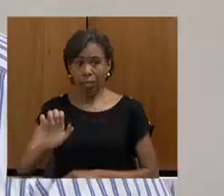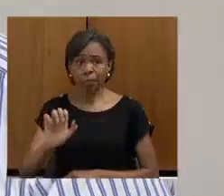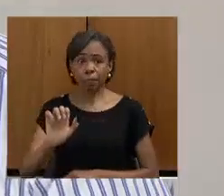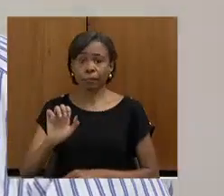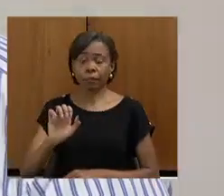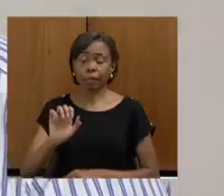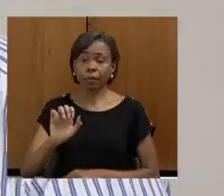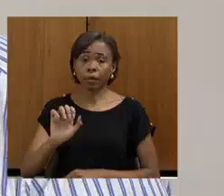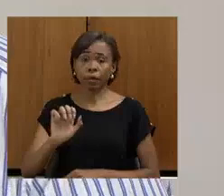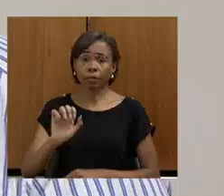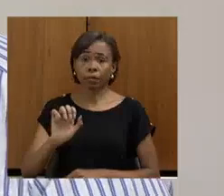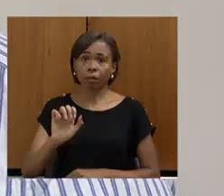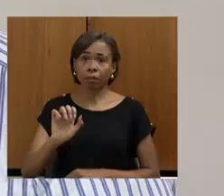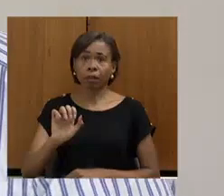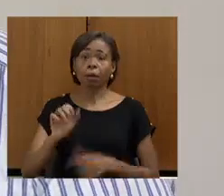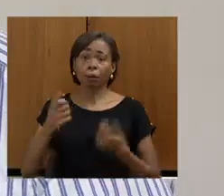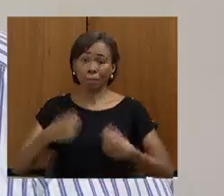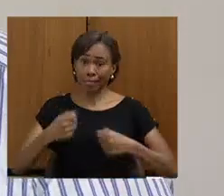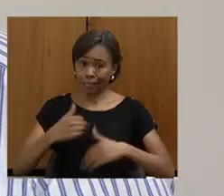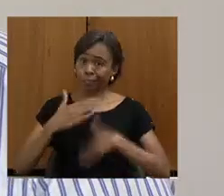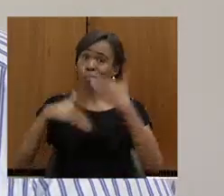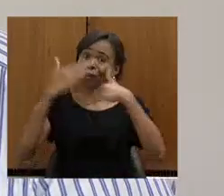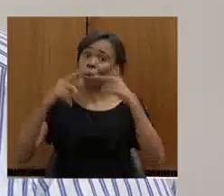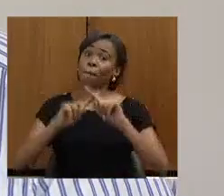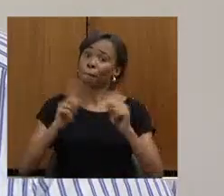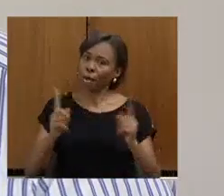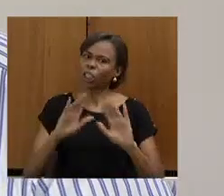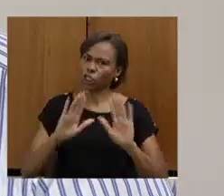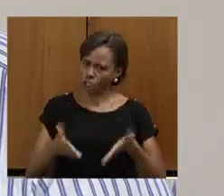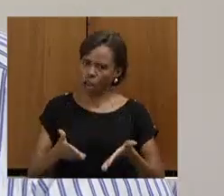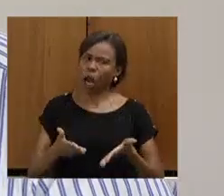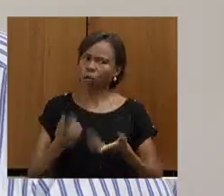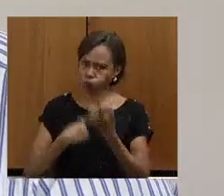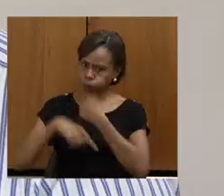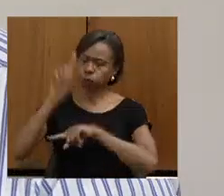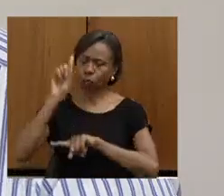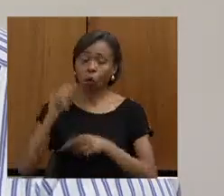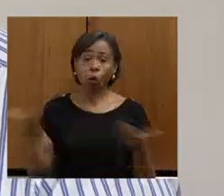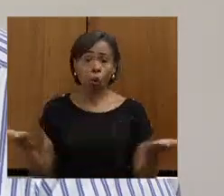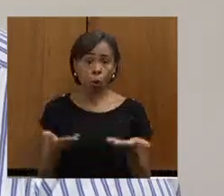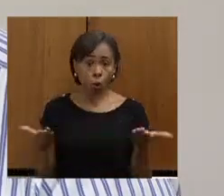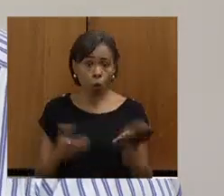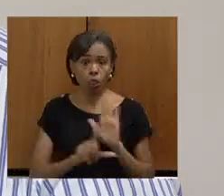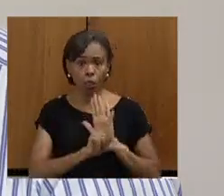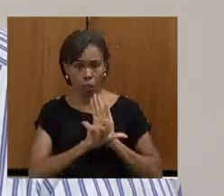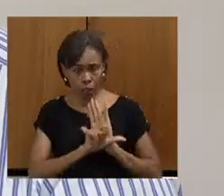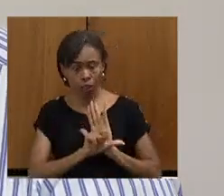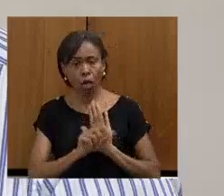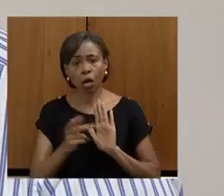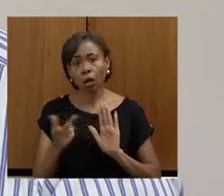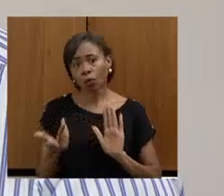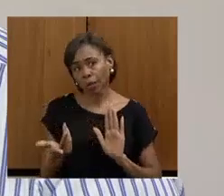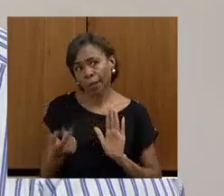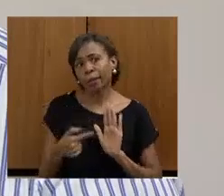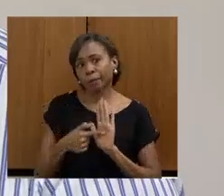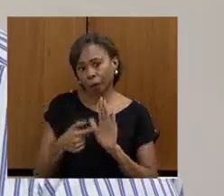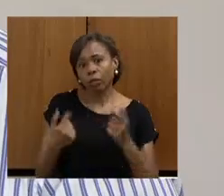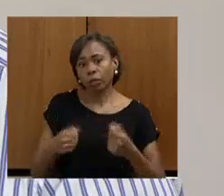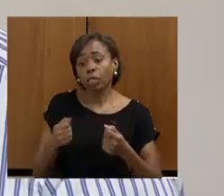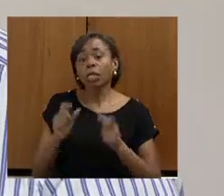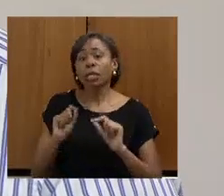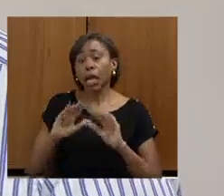mas ele já está bem avançado. Então, no que reza a legislação hoje de ser uma escola acolhedora e